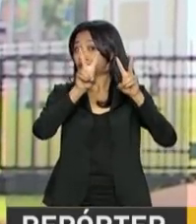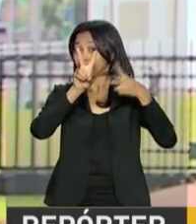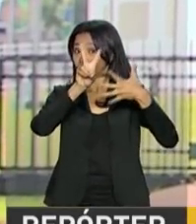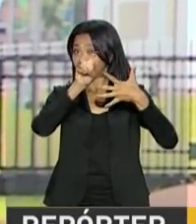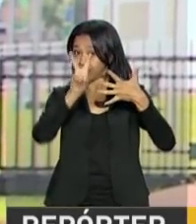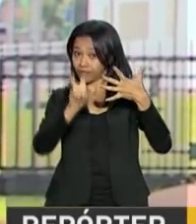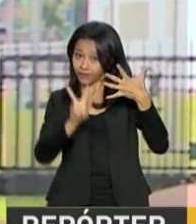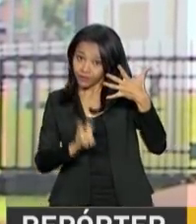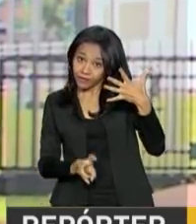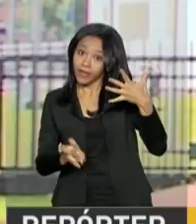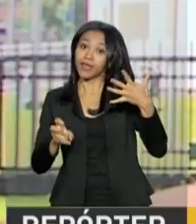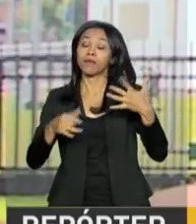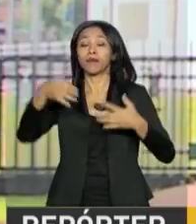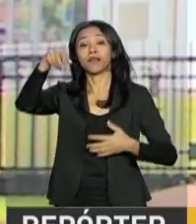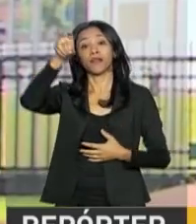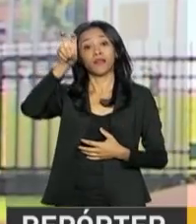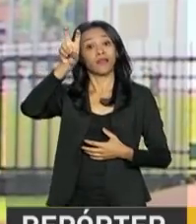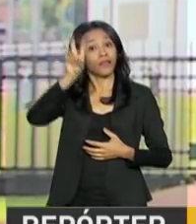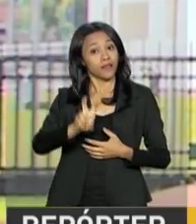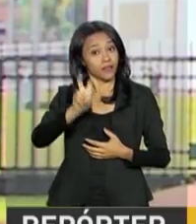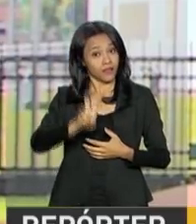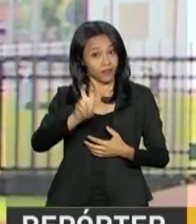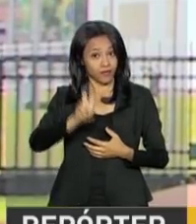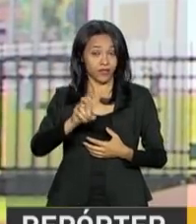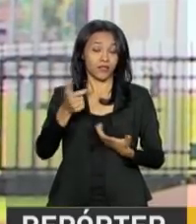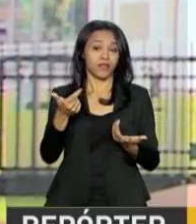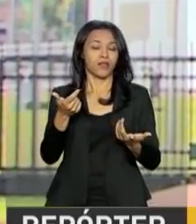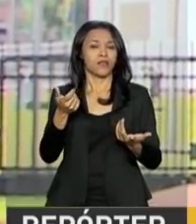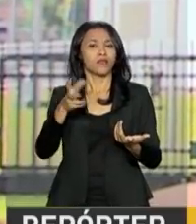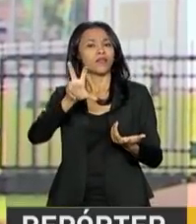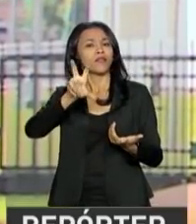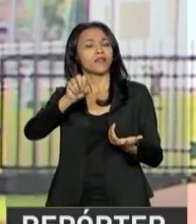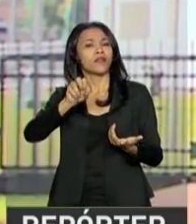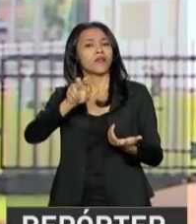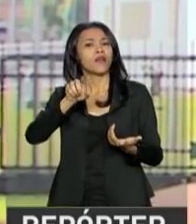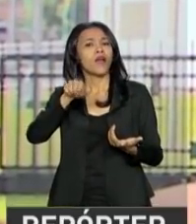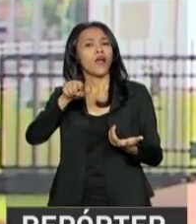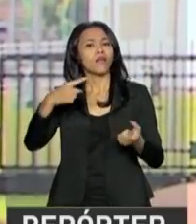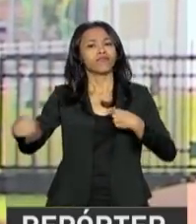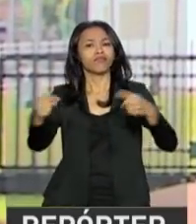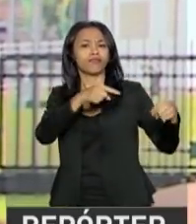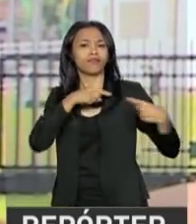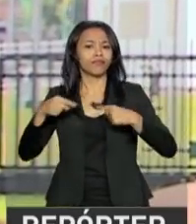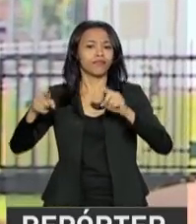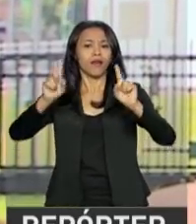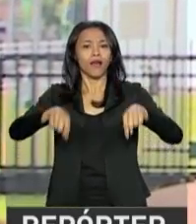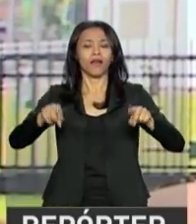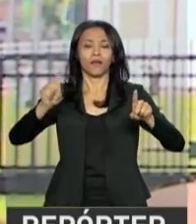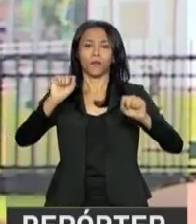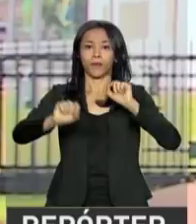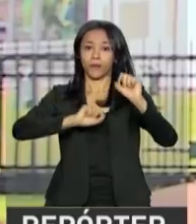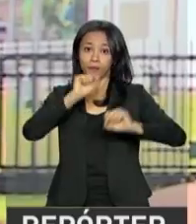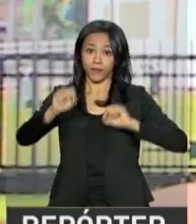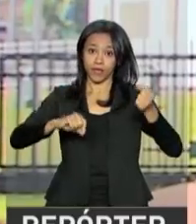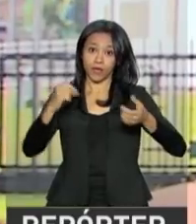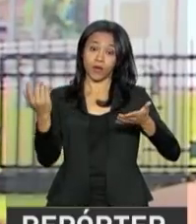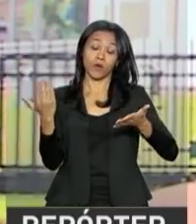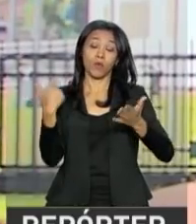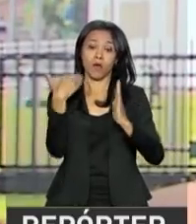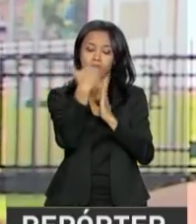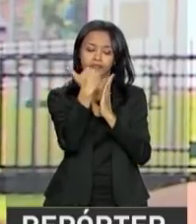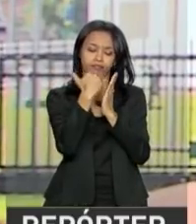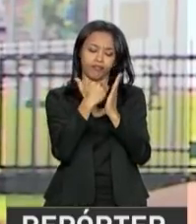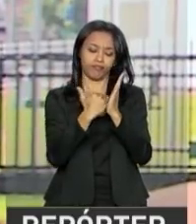na 52ª cúpula de presidentes do mercosul e está a adoção de uma agenda digital para